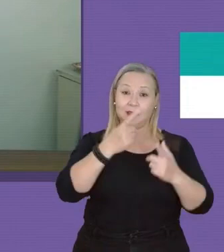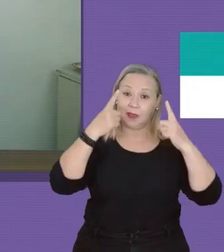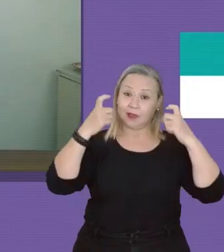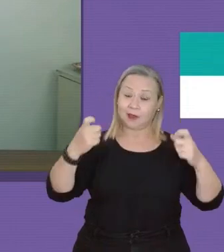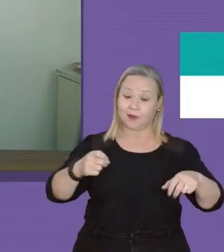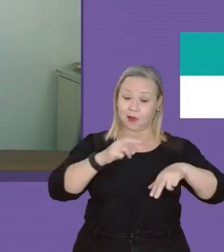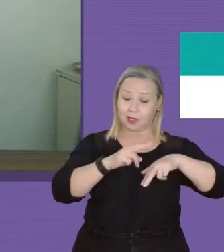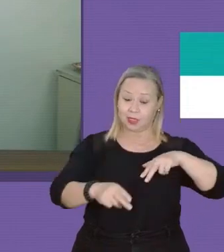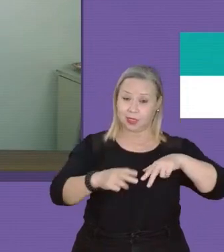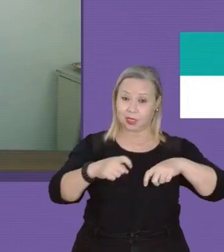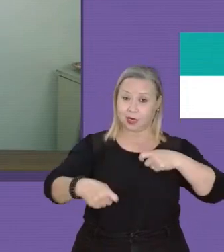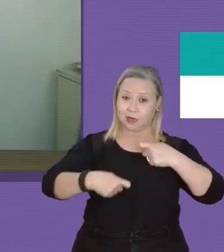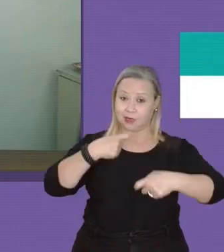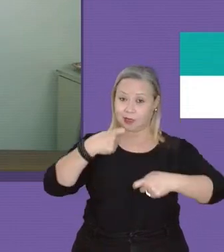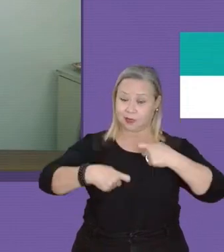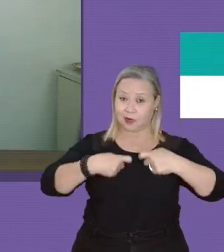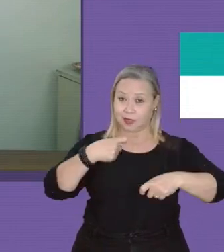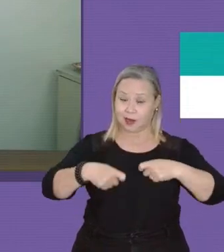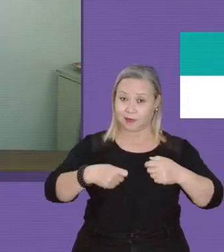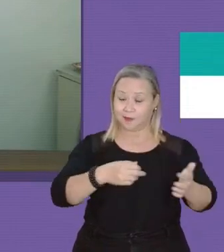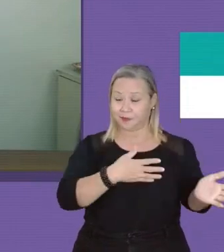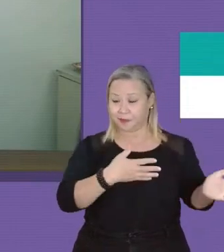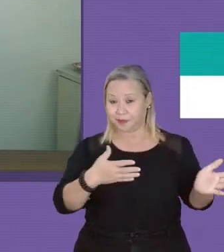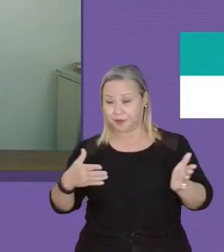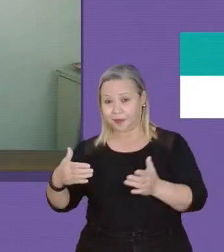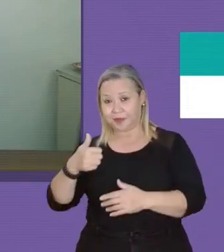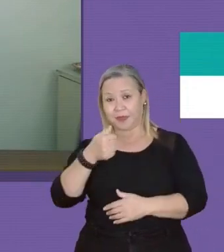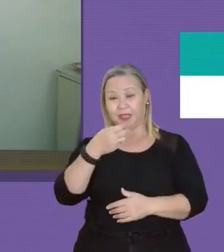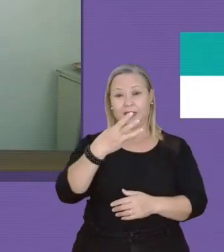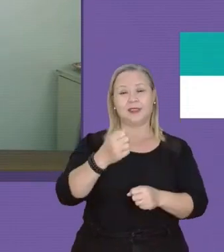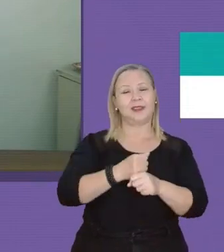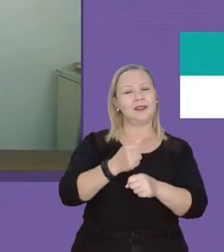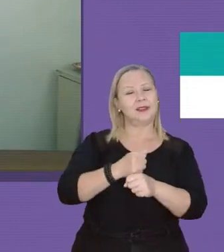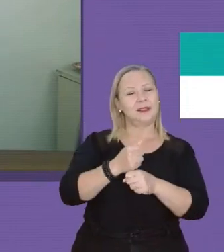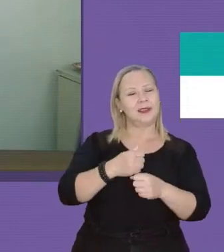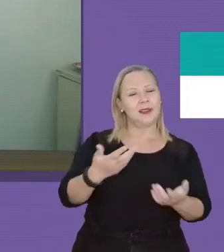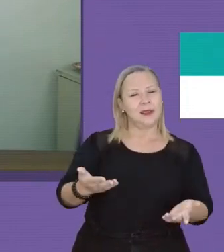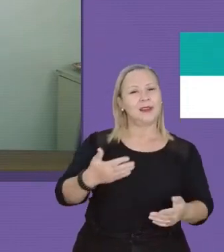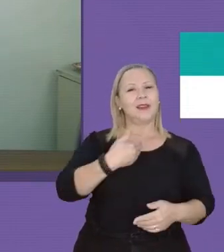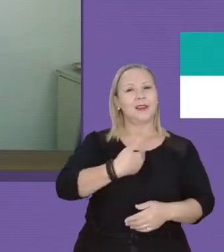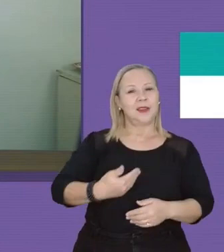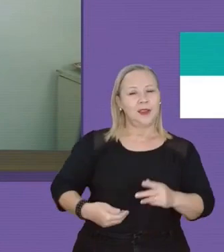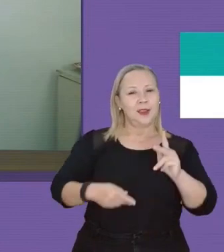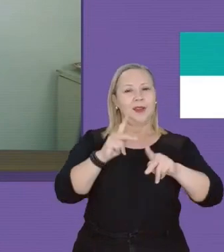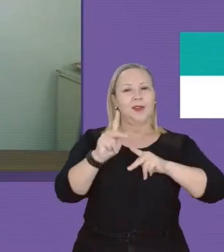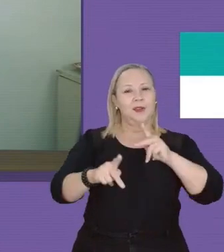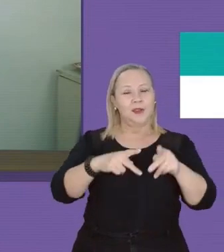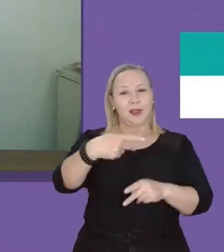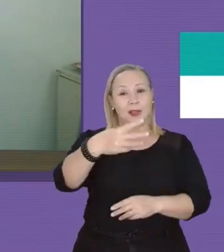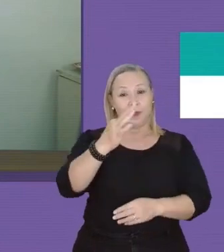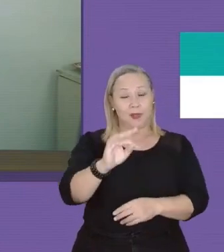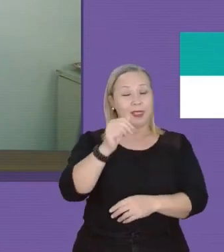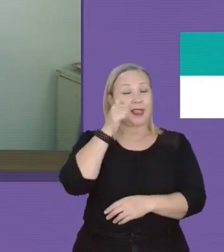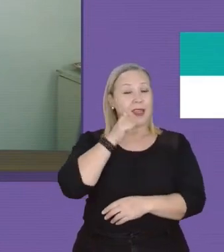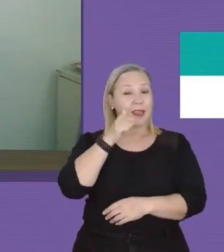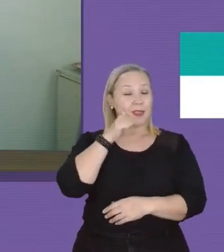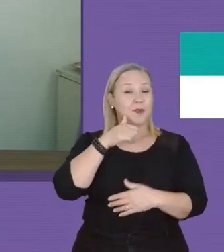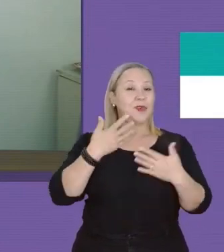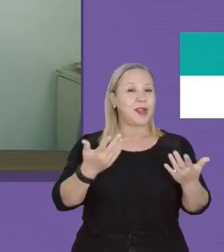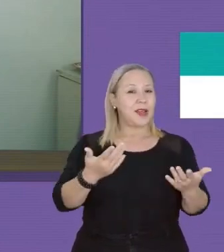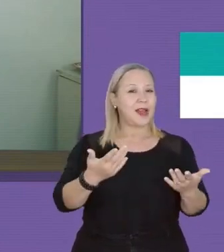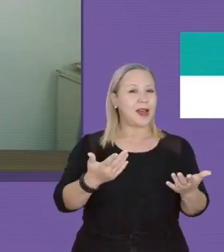sexualidade. Durante os 13 anos de governo popular e inclusivo do PT, as mulheres